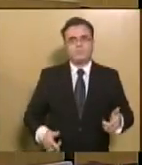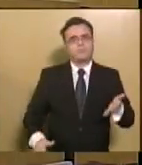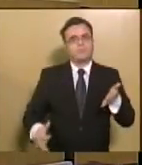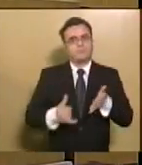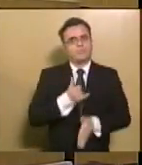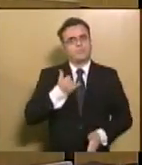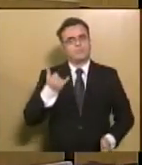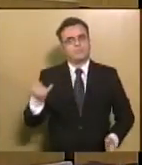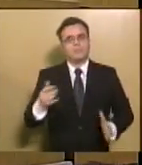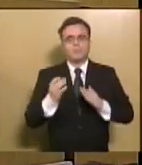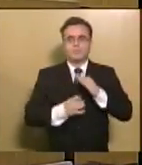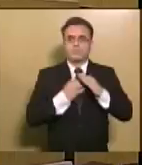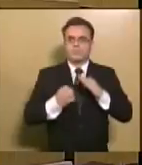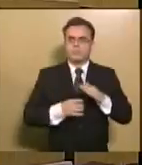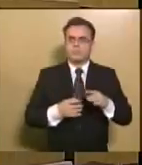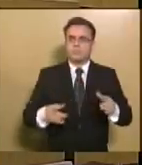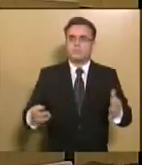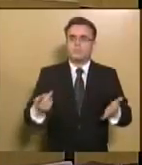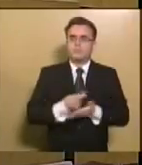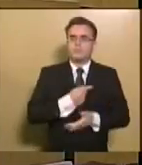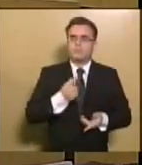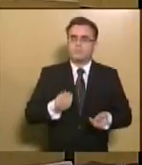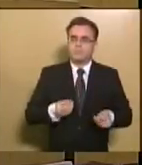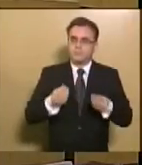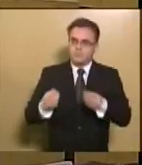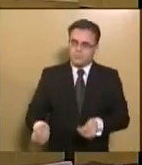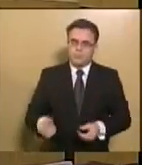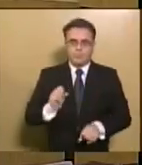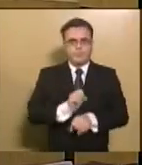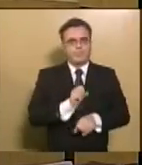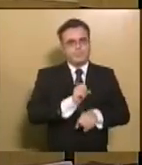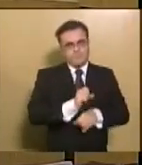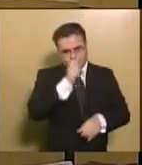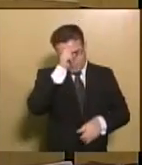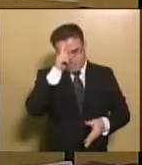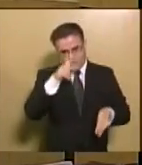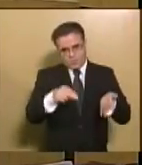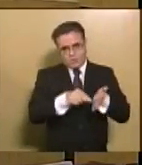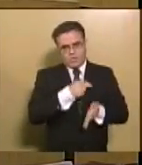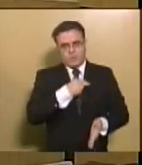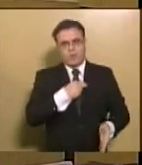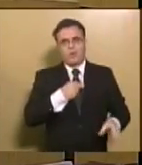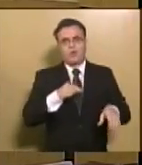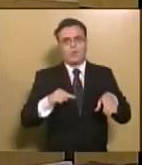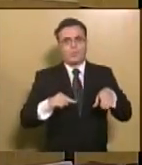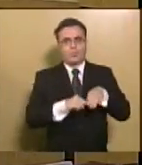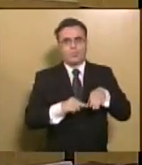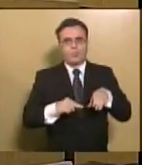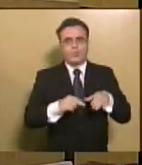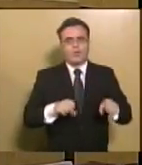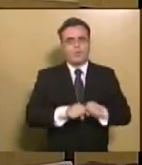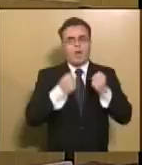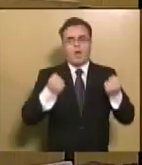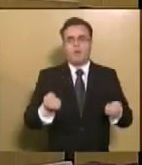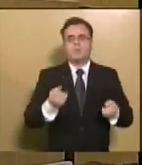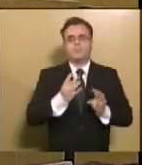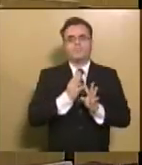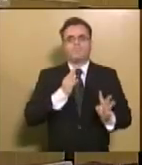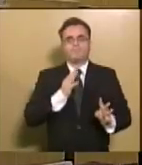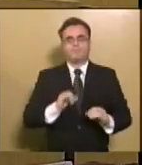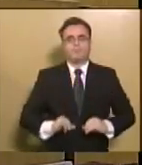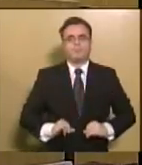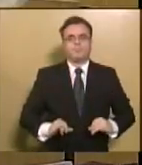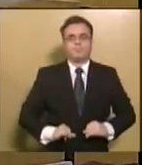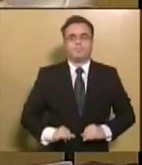da empresa e aí prefere mandar para a Piraca, prefere esperar o hospital de cirurgia quebrar a máquina para as pessoas sofrerem na fila. Temos a